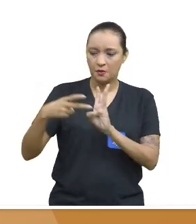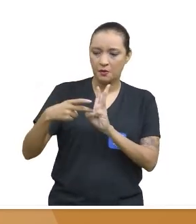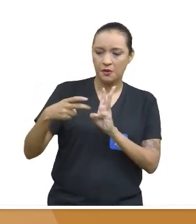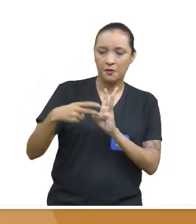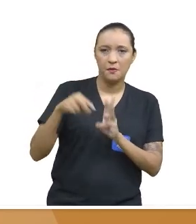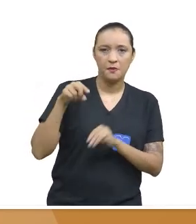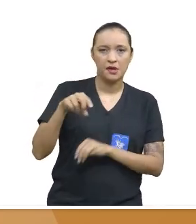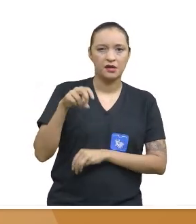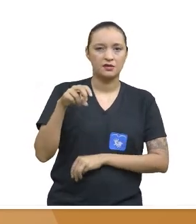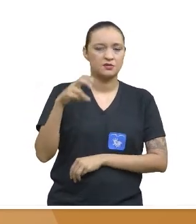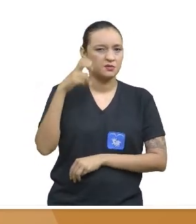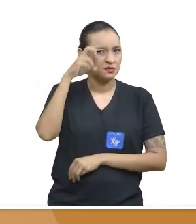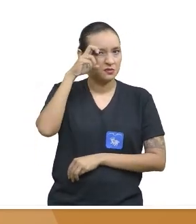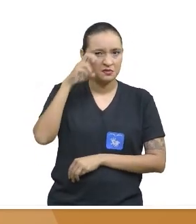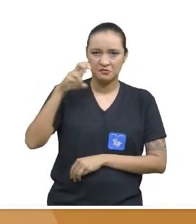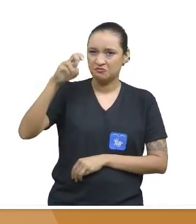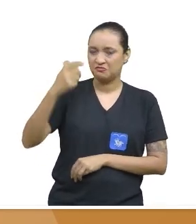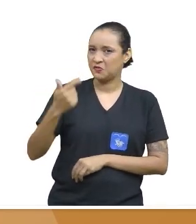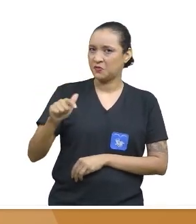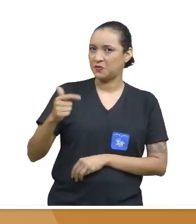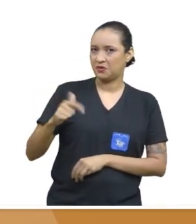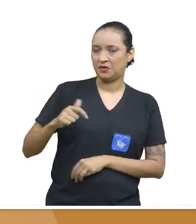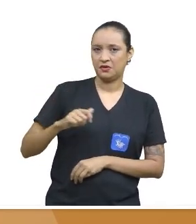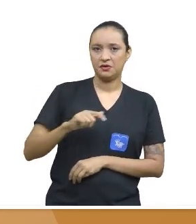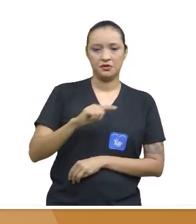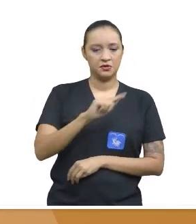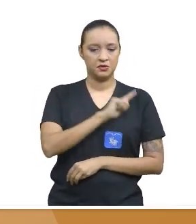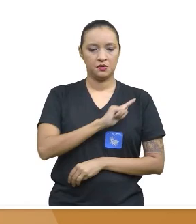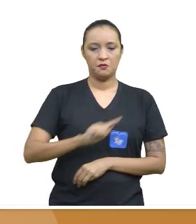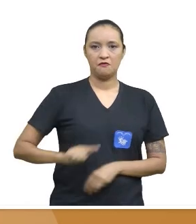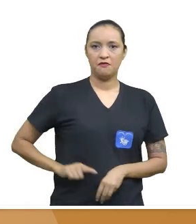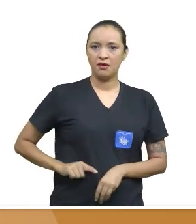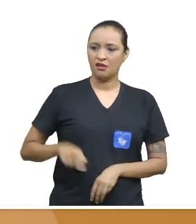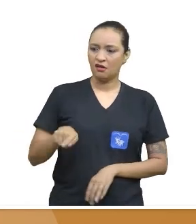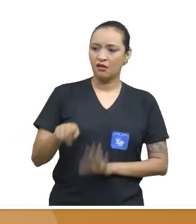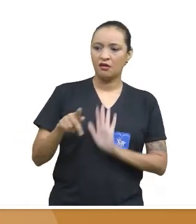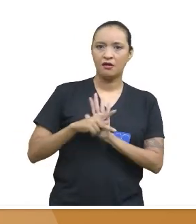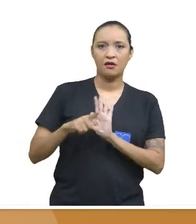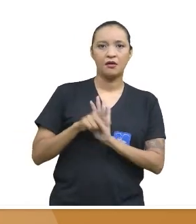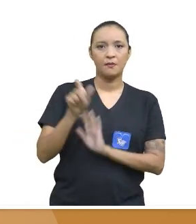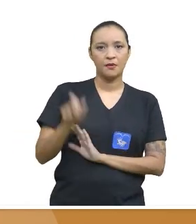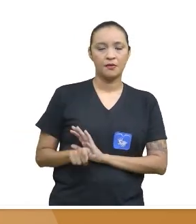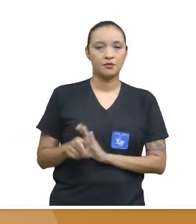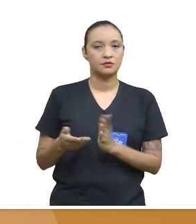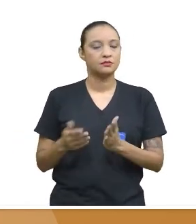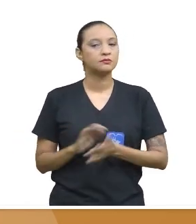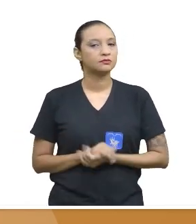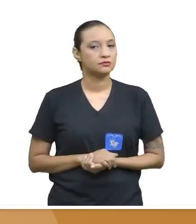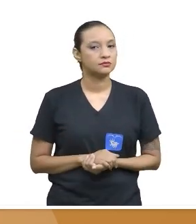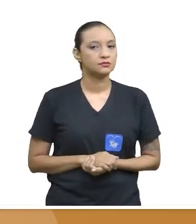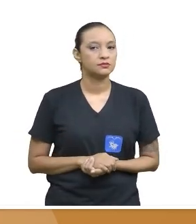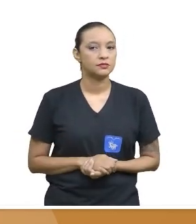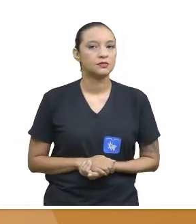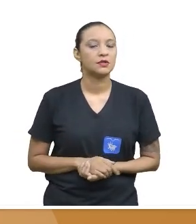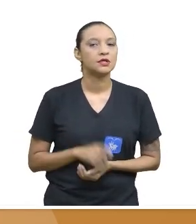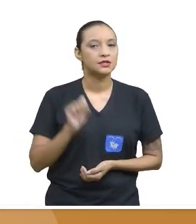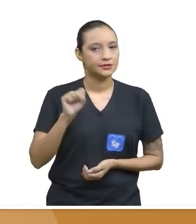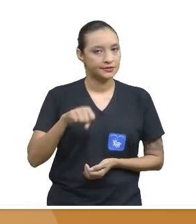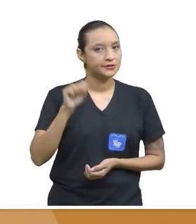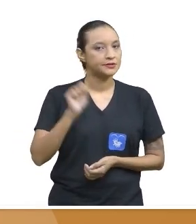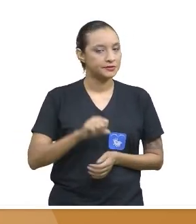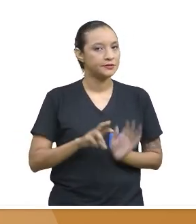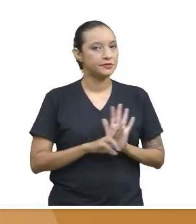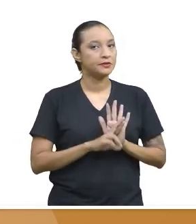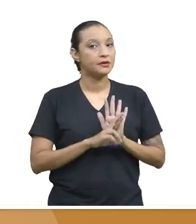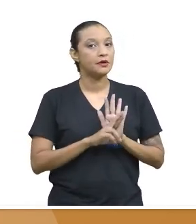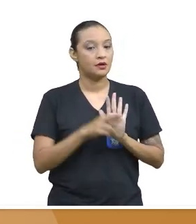intelectuais de governar nem a si mesmo. E isso vai ser reverberado lá pela doutrina Monroe,